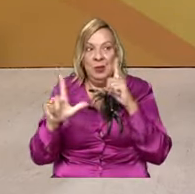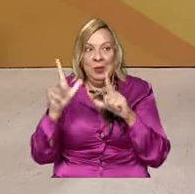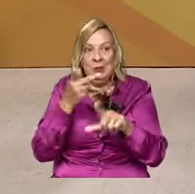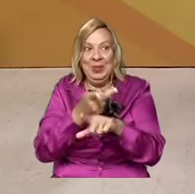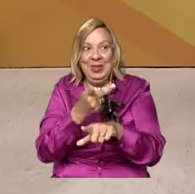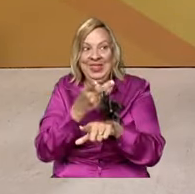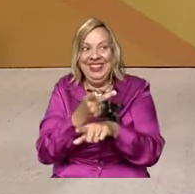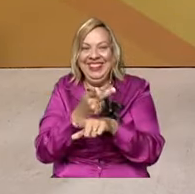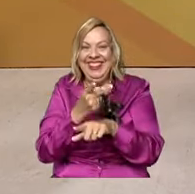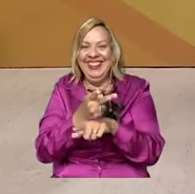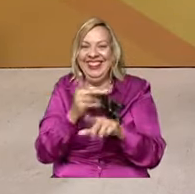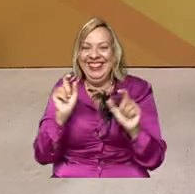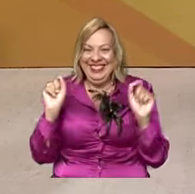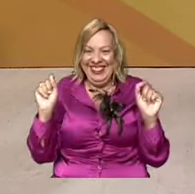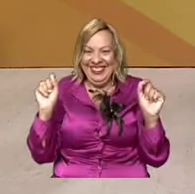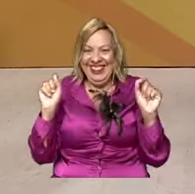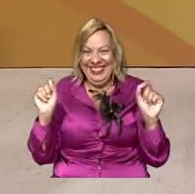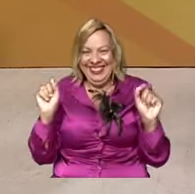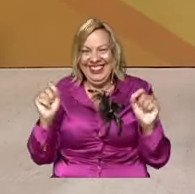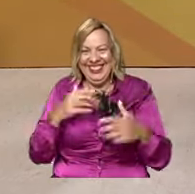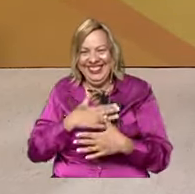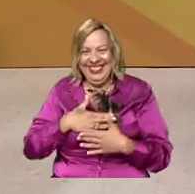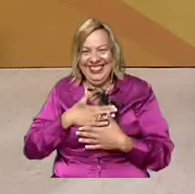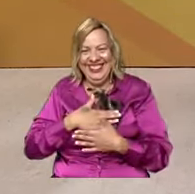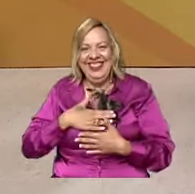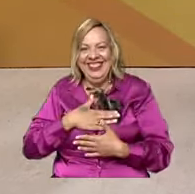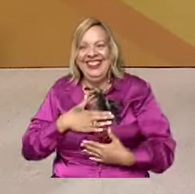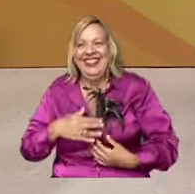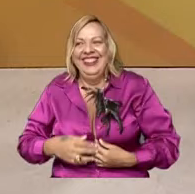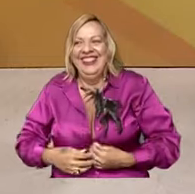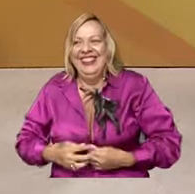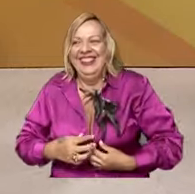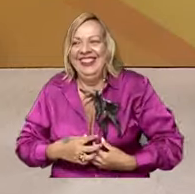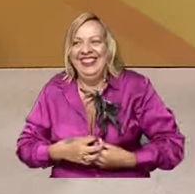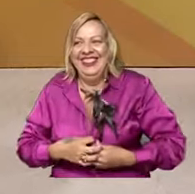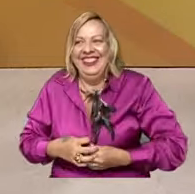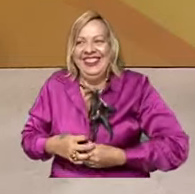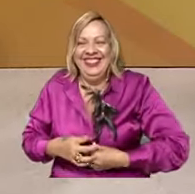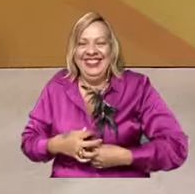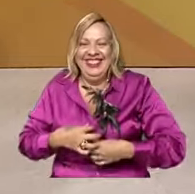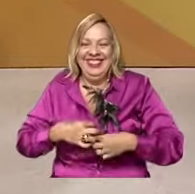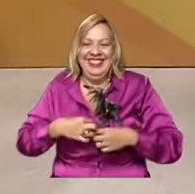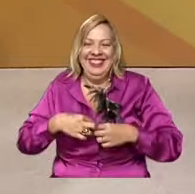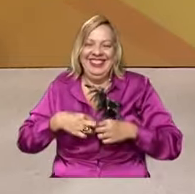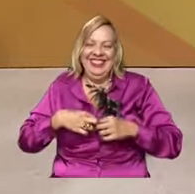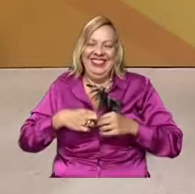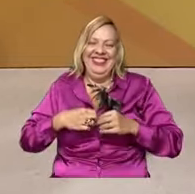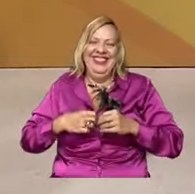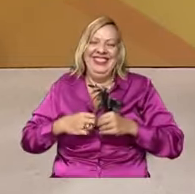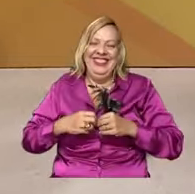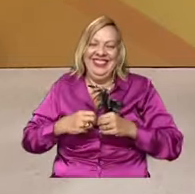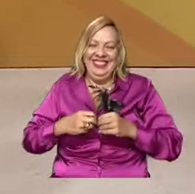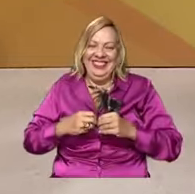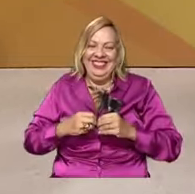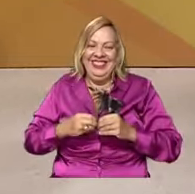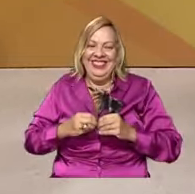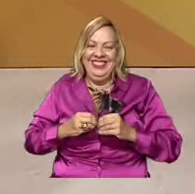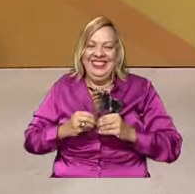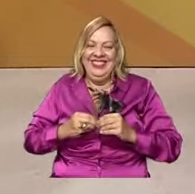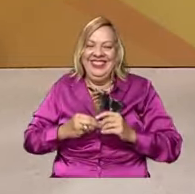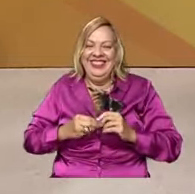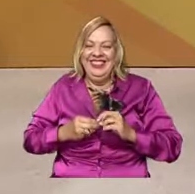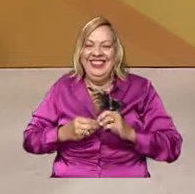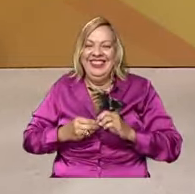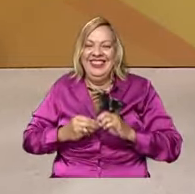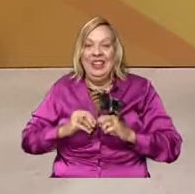E aí? Ei, gostou, tá vendo? Garota você, inteligente. Ó, de você de casa, aponta pro QR Code ali no cantinho. Já vai abrir o